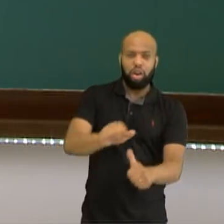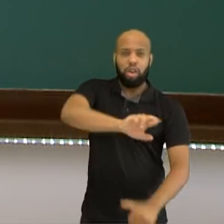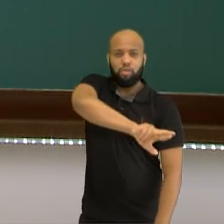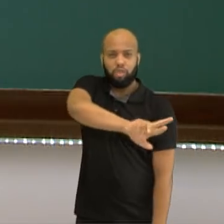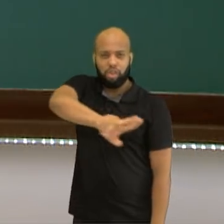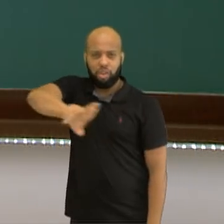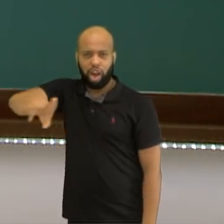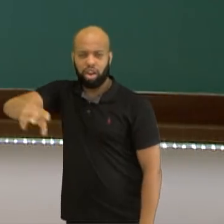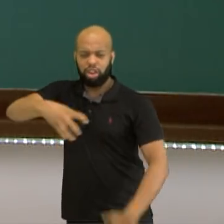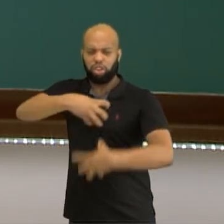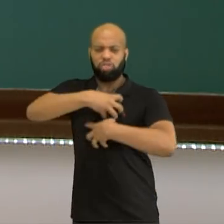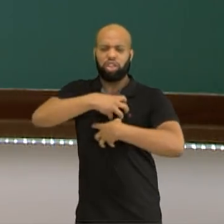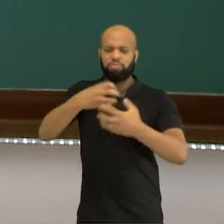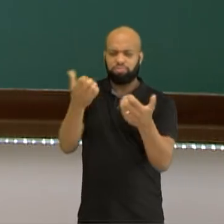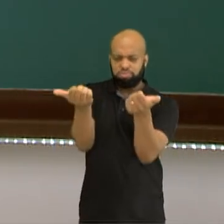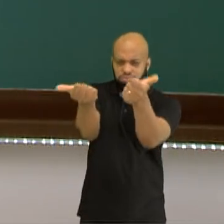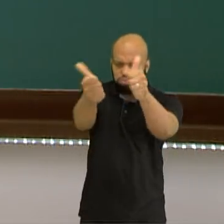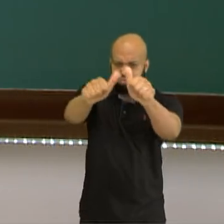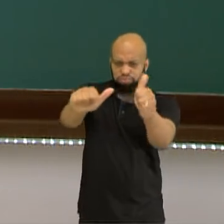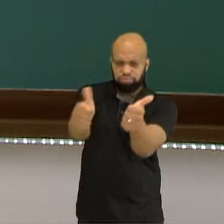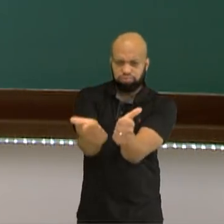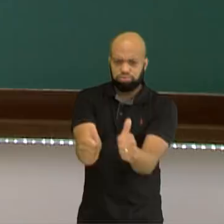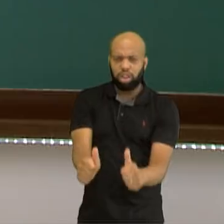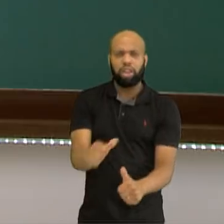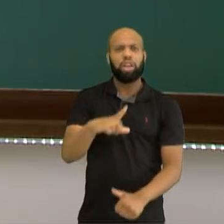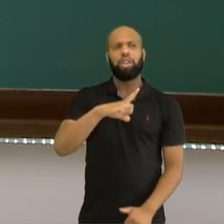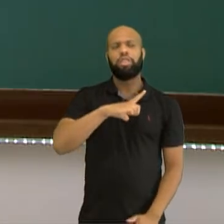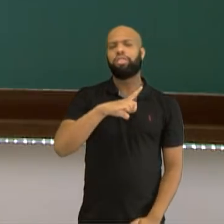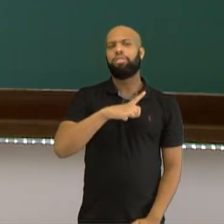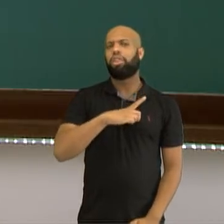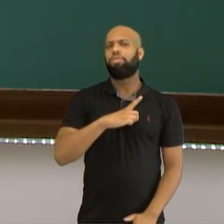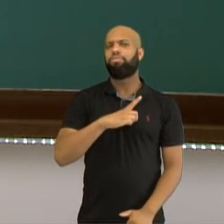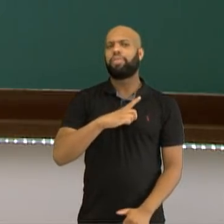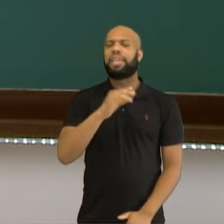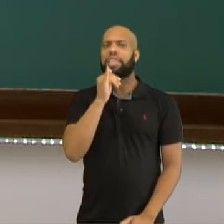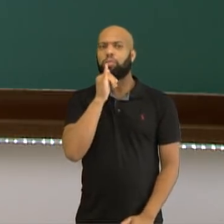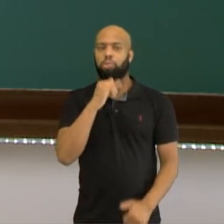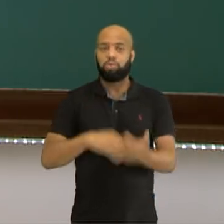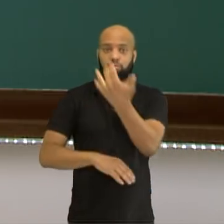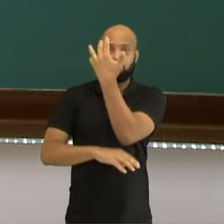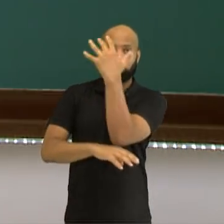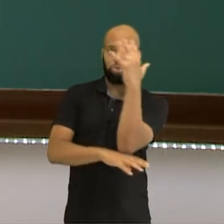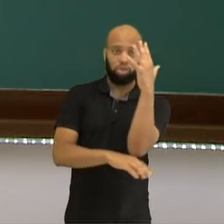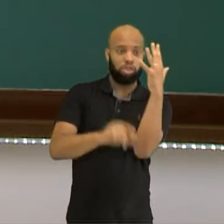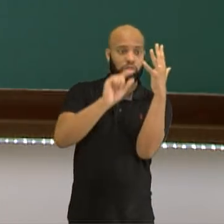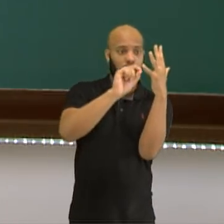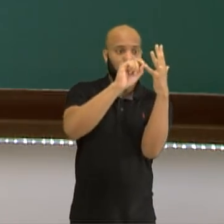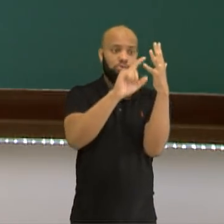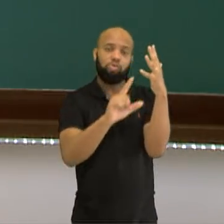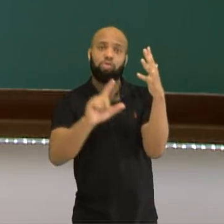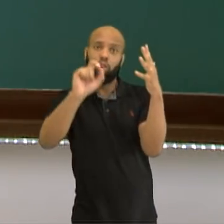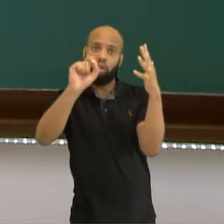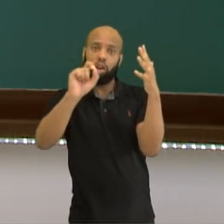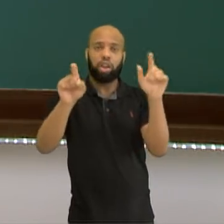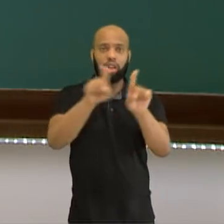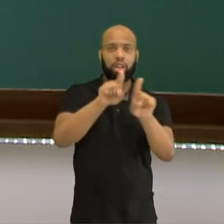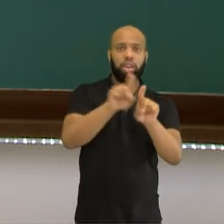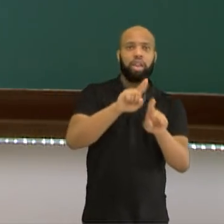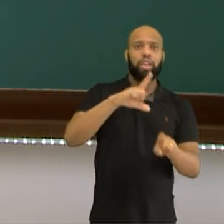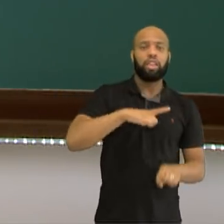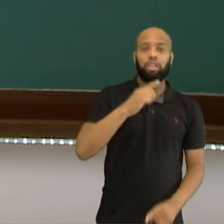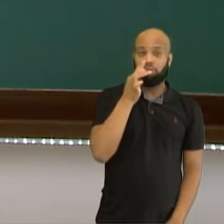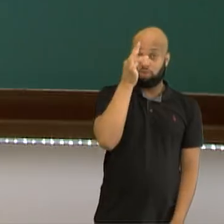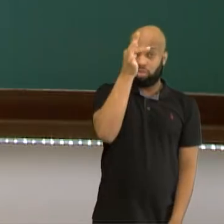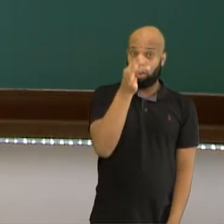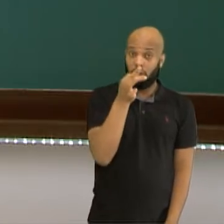quantas formas diferentes nós temos de folhas, flores, animais? Olha